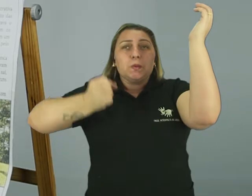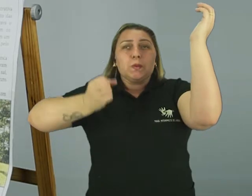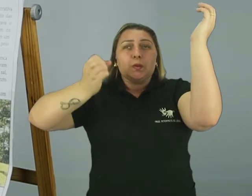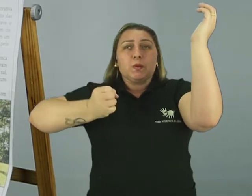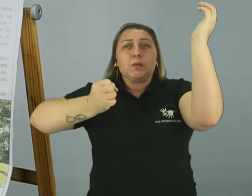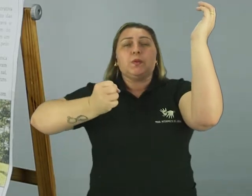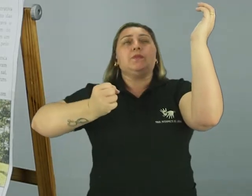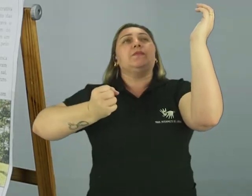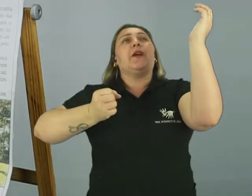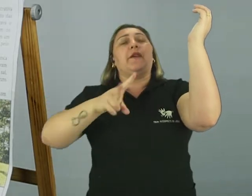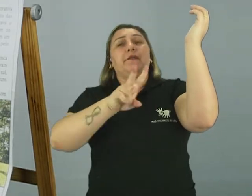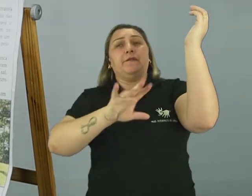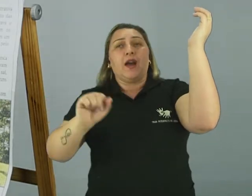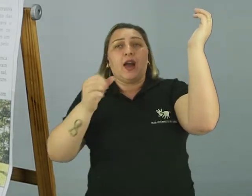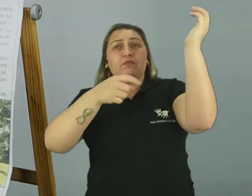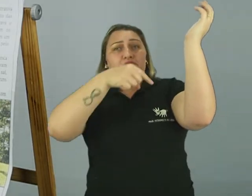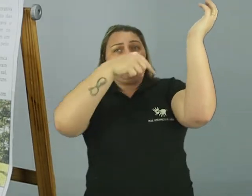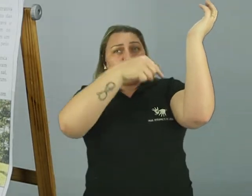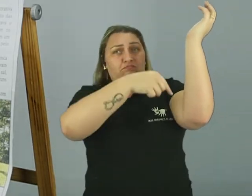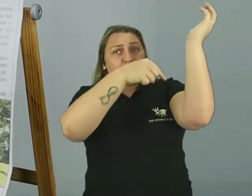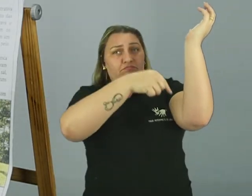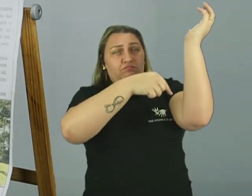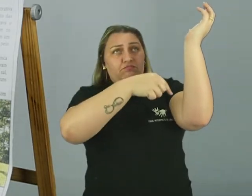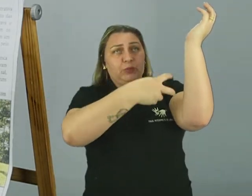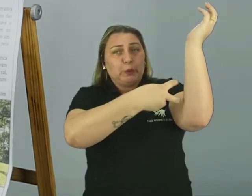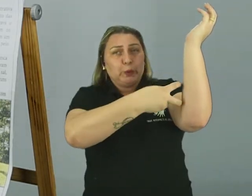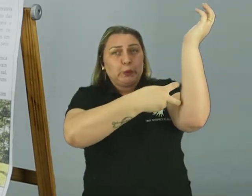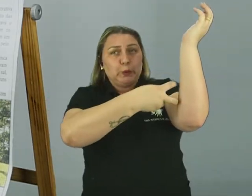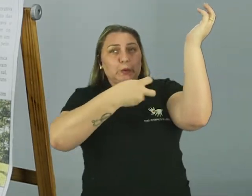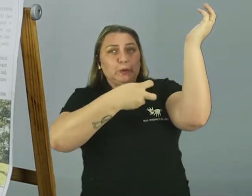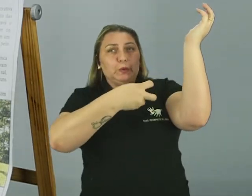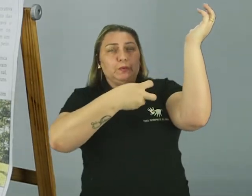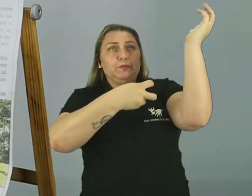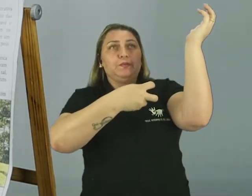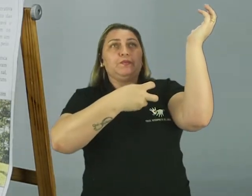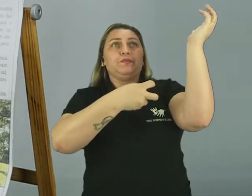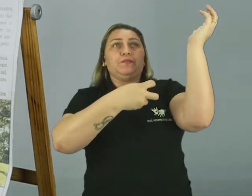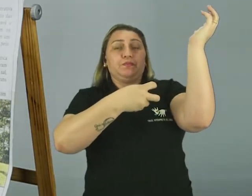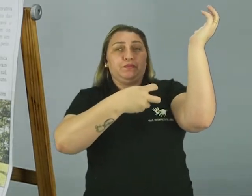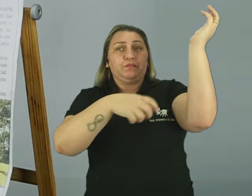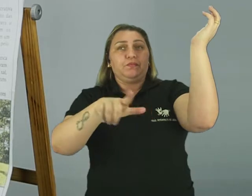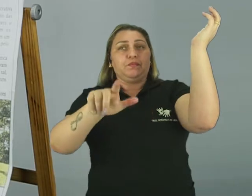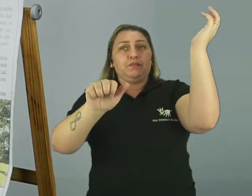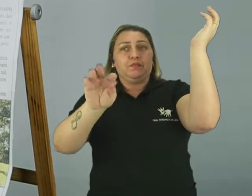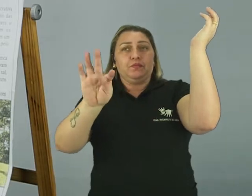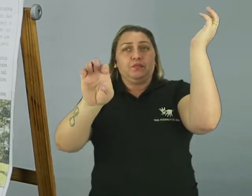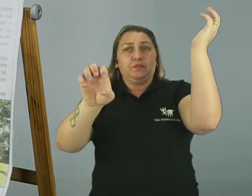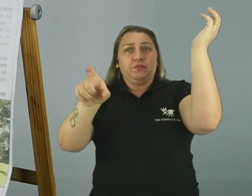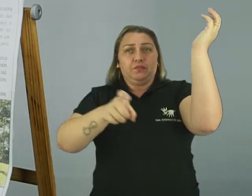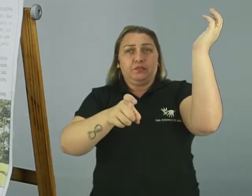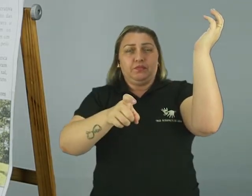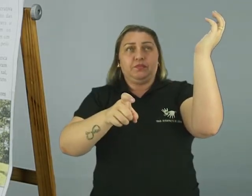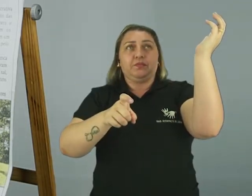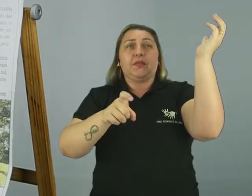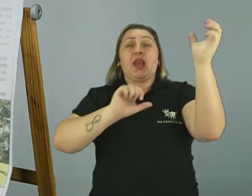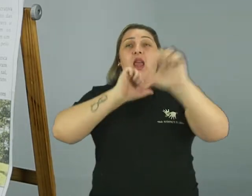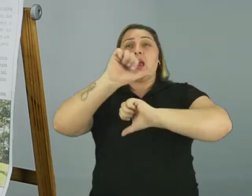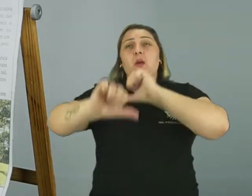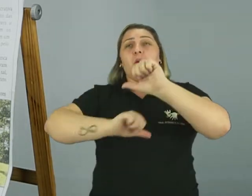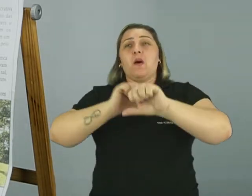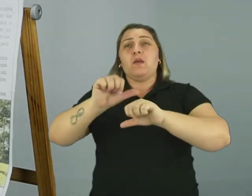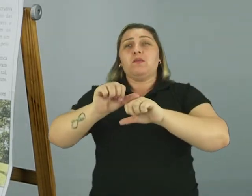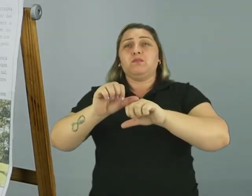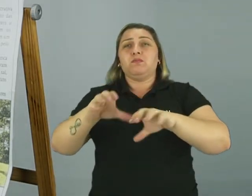seringueiro vai na seringueira e tira a seringa, que é o látex. E ele transforma em